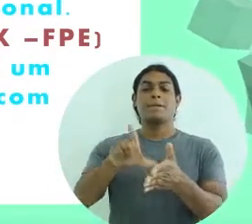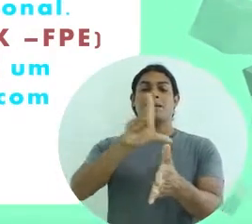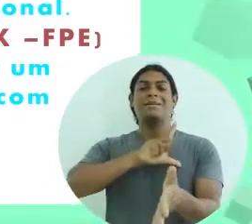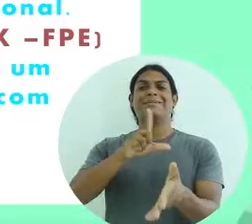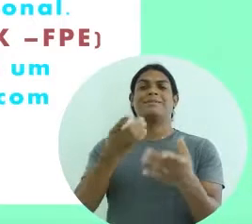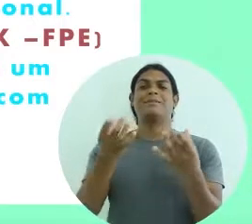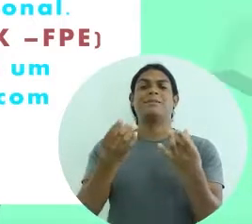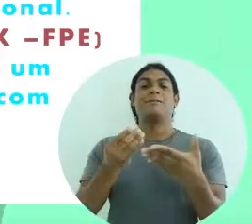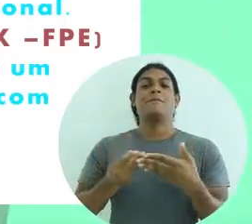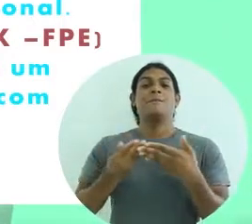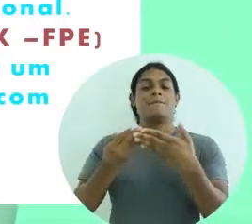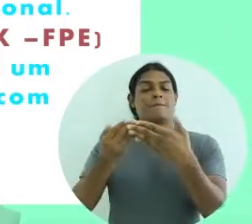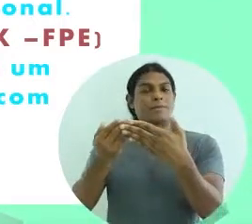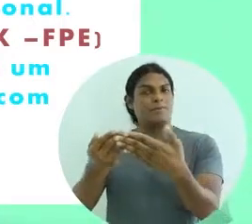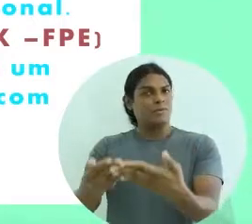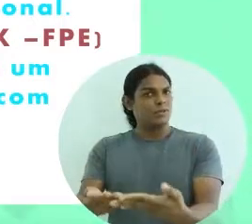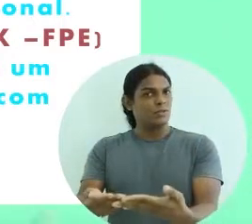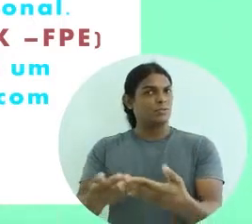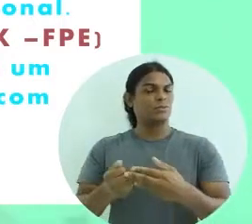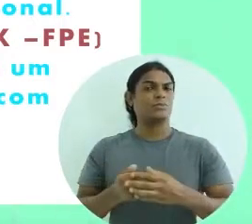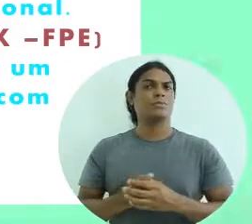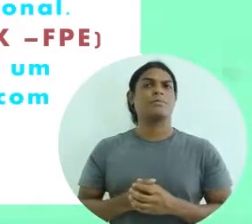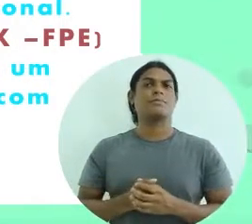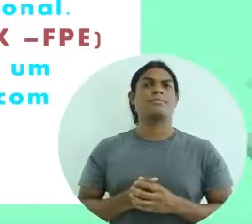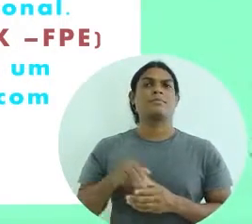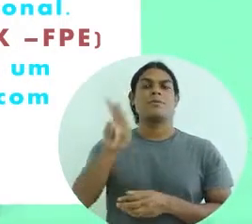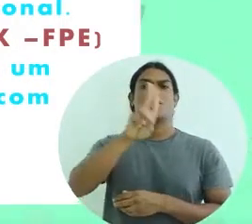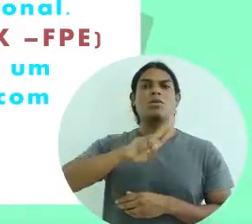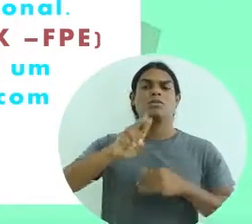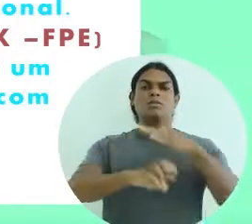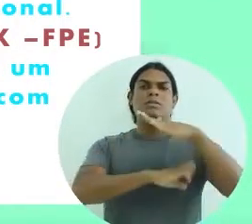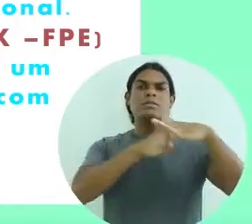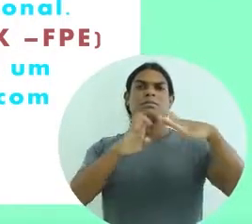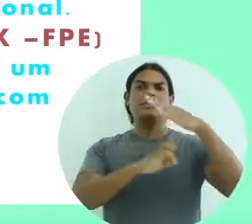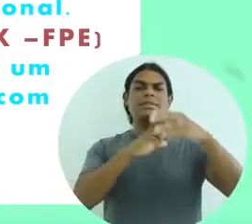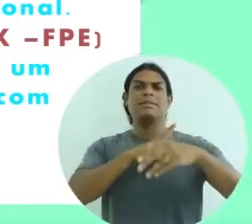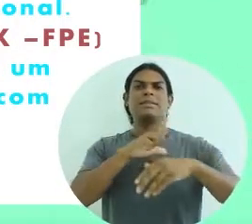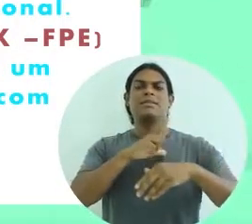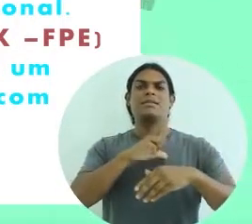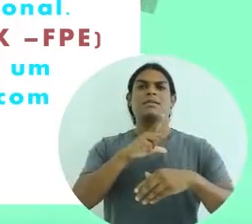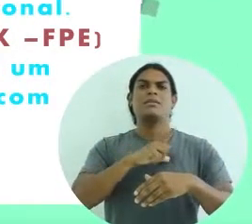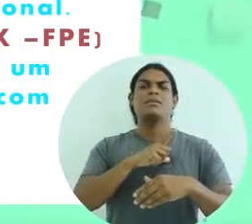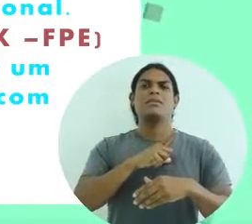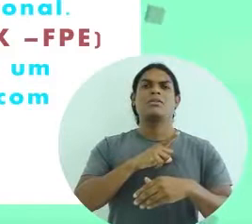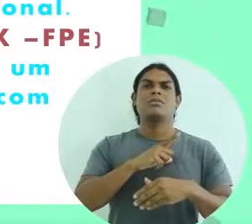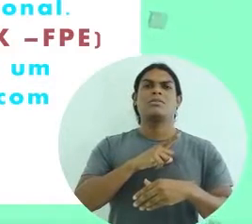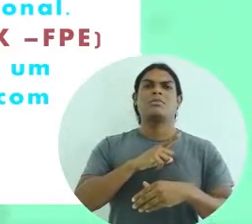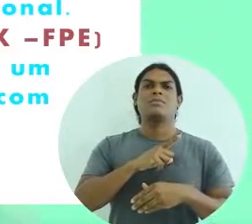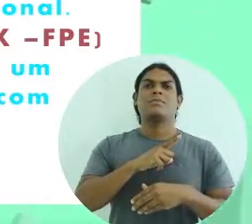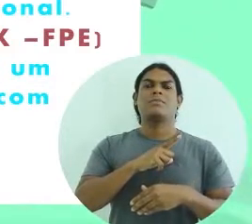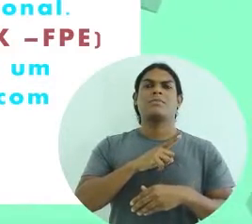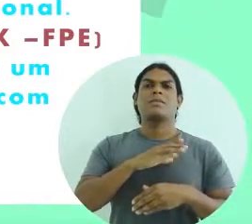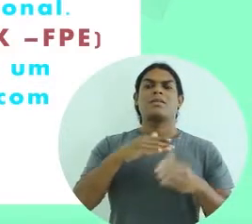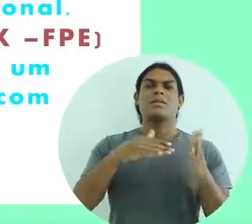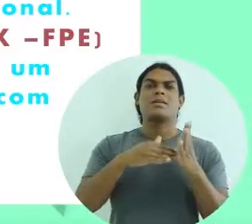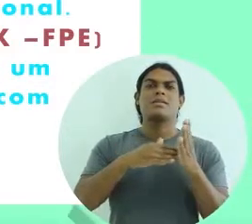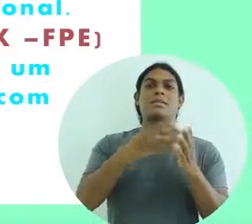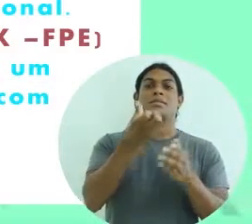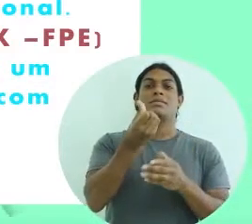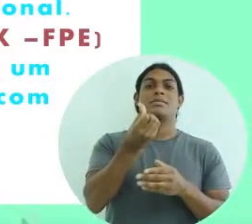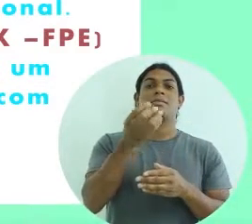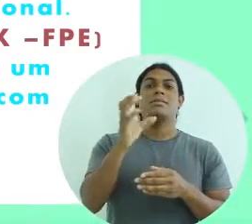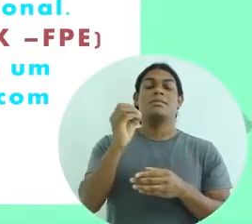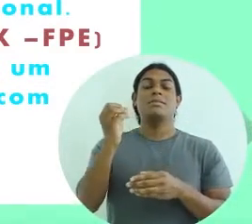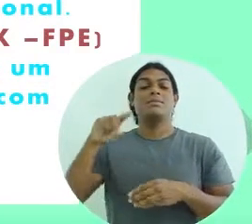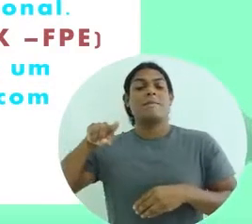é dedicado às empresas que possuam faturamento anual até 600 milhões. Então,